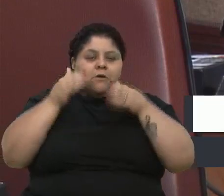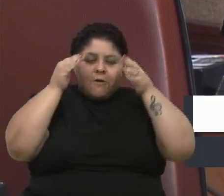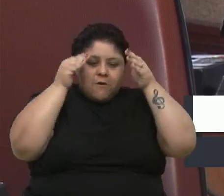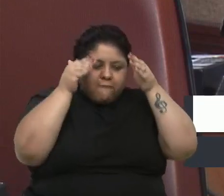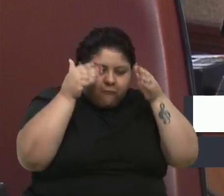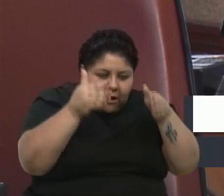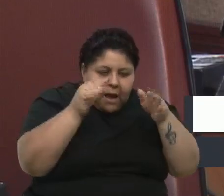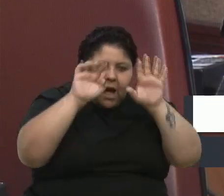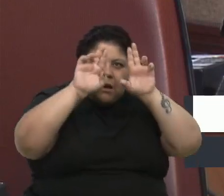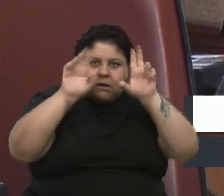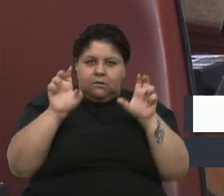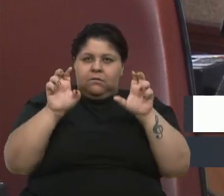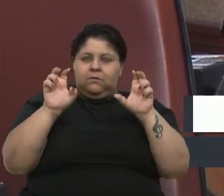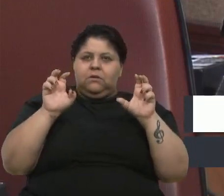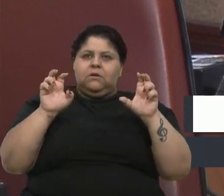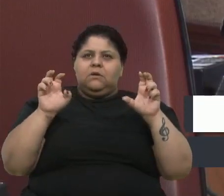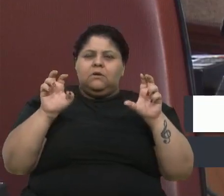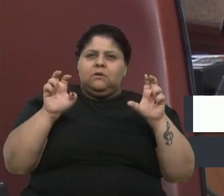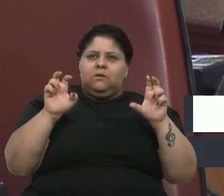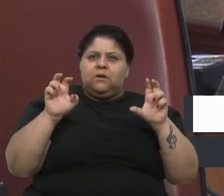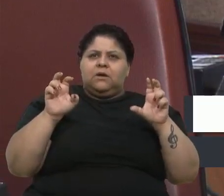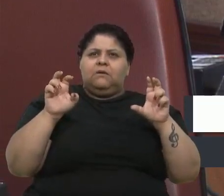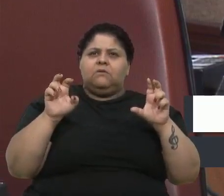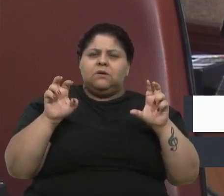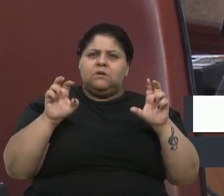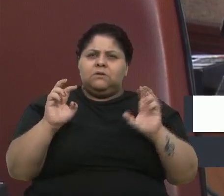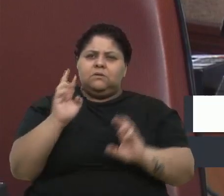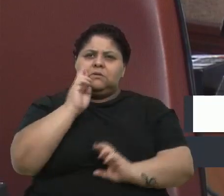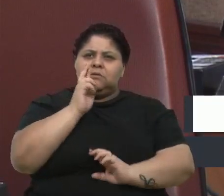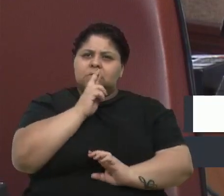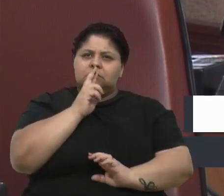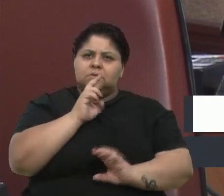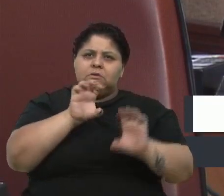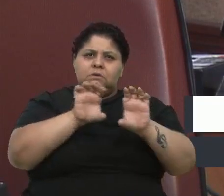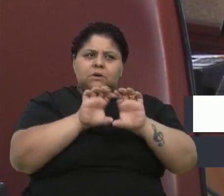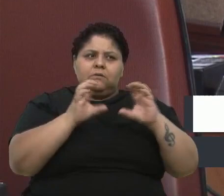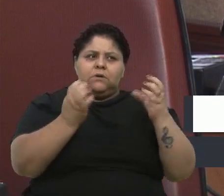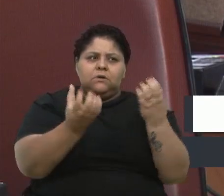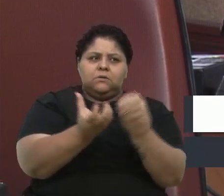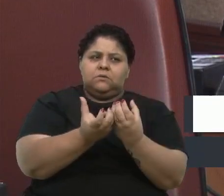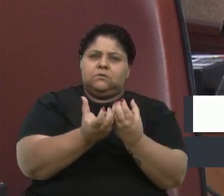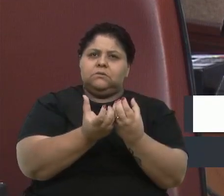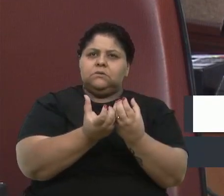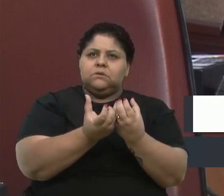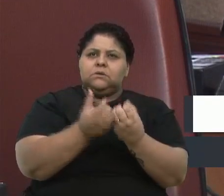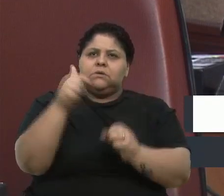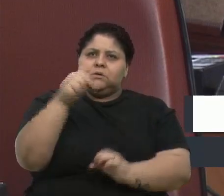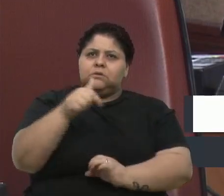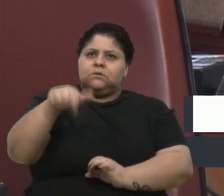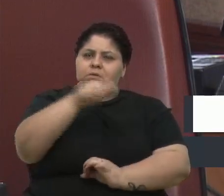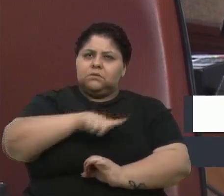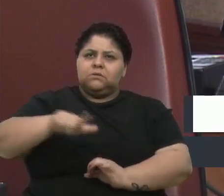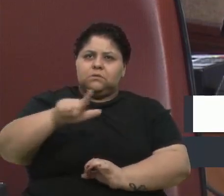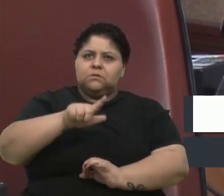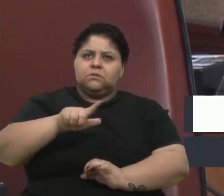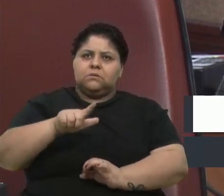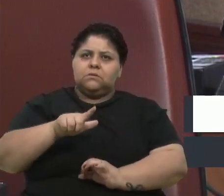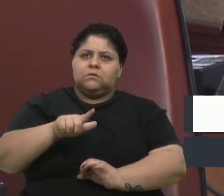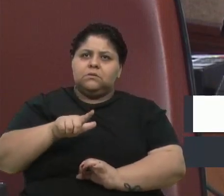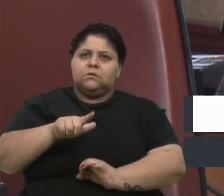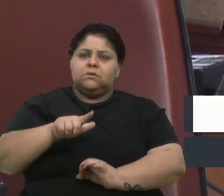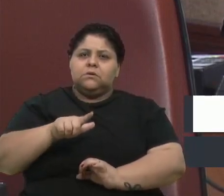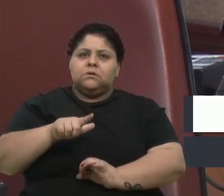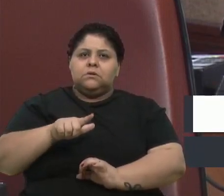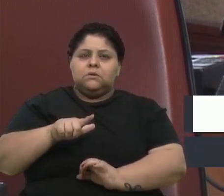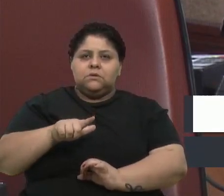questão vamos dizer assim, do restaurante comunitário. E aqui nós estamos hoje no público aqui com a